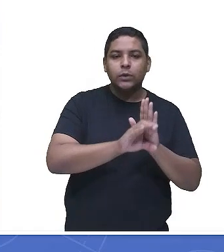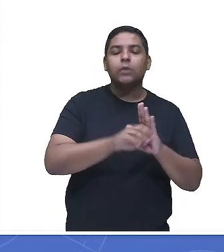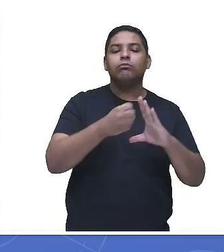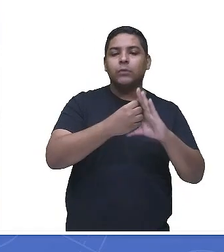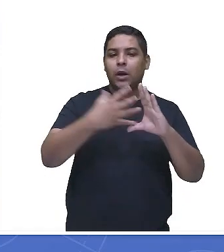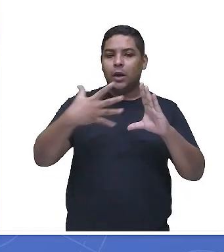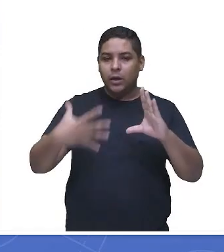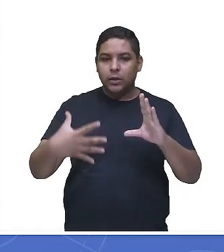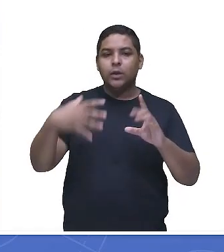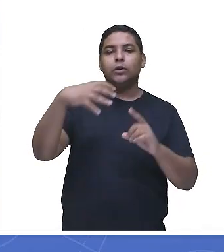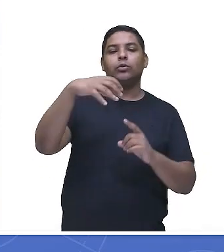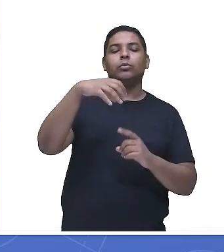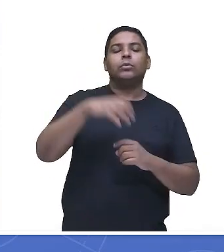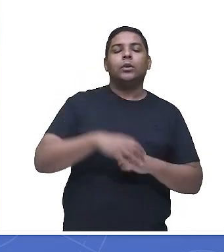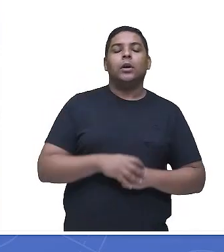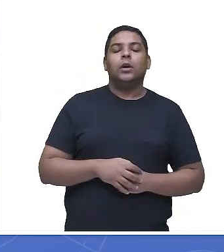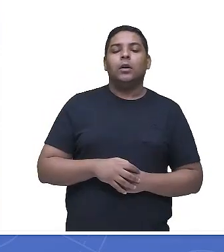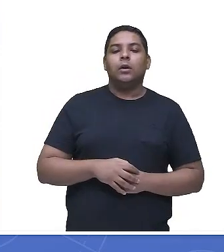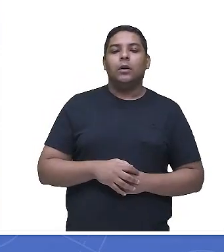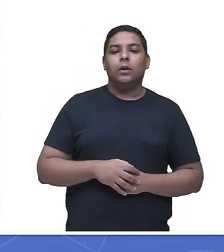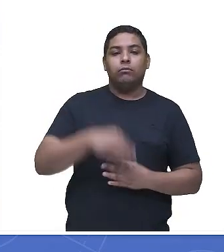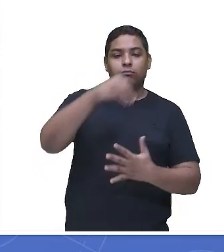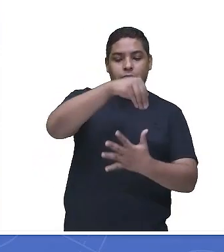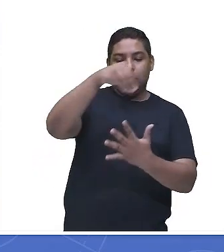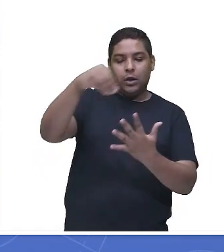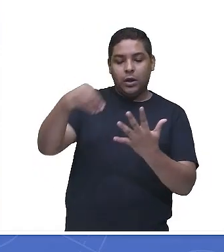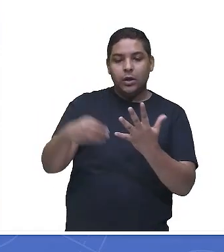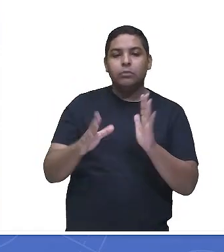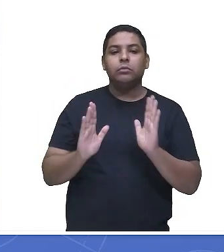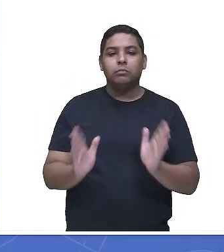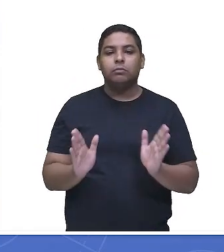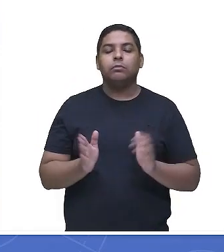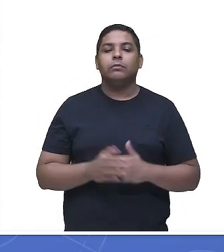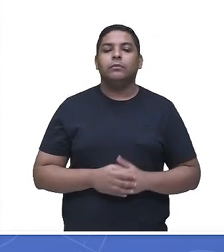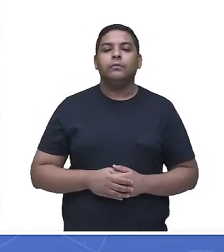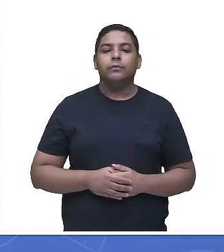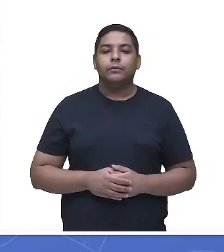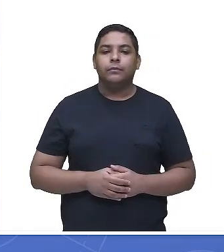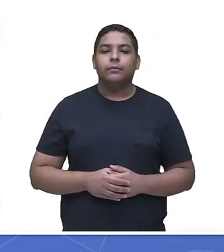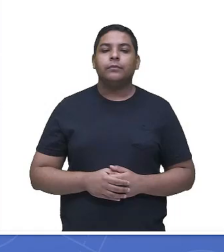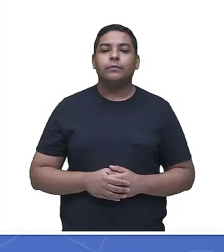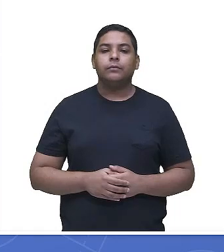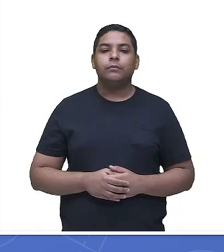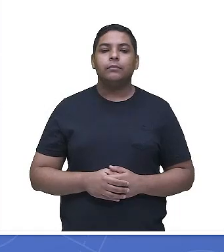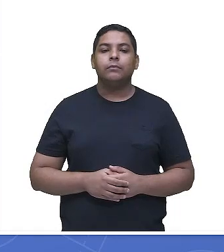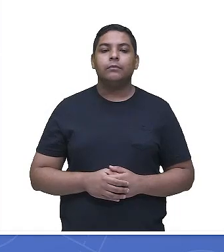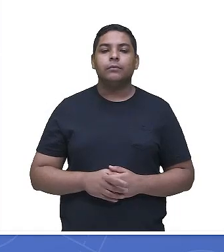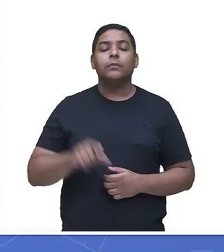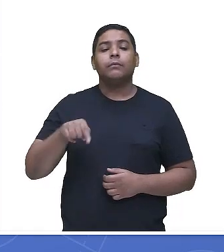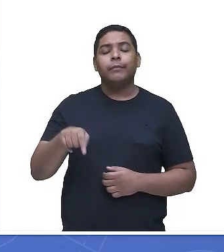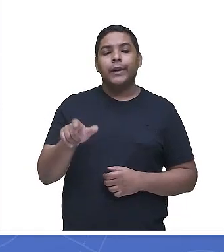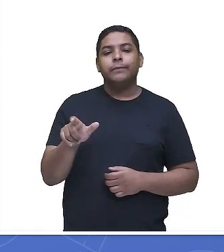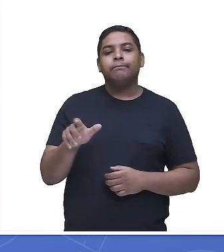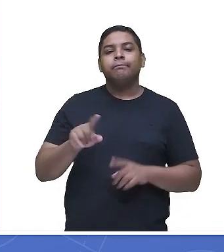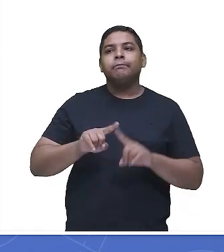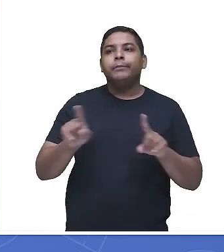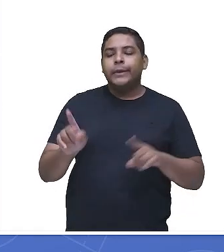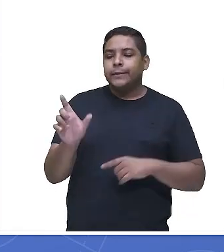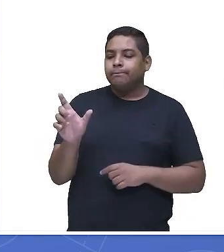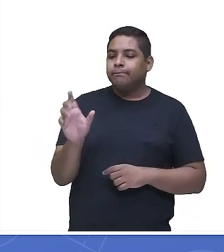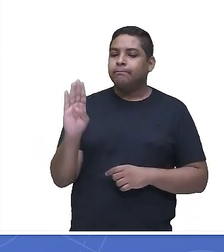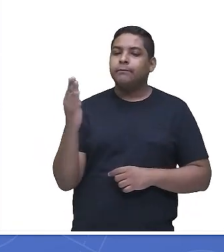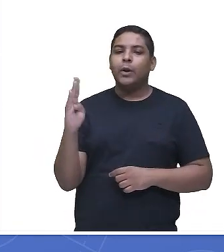característica dos seres vivos. Olha só, característica de todos os seres vivos. Só que assim, a biologia, ela